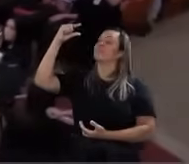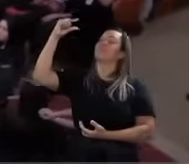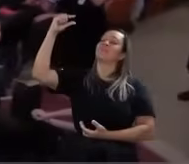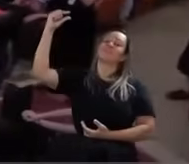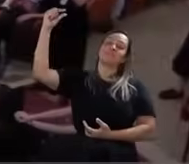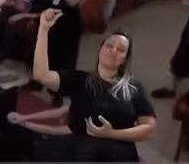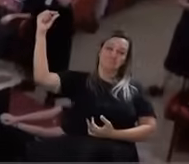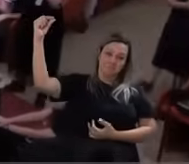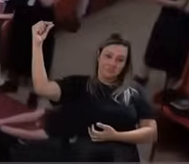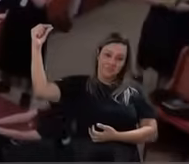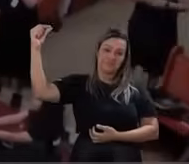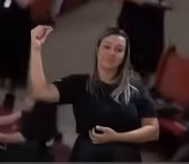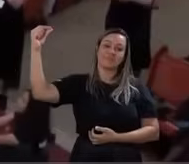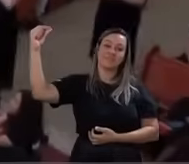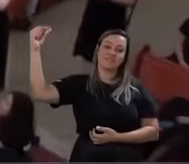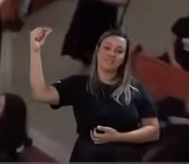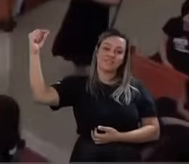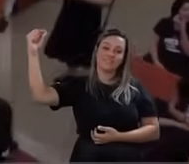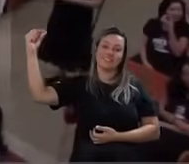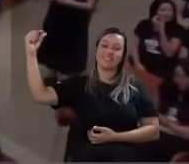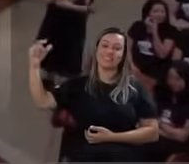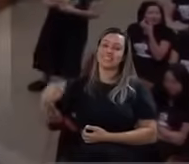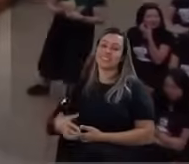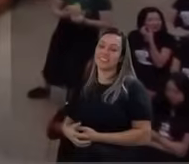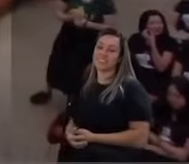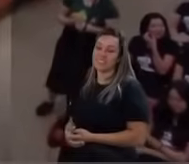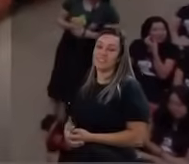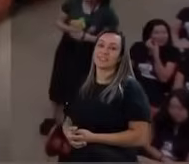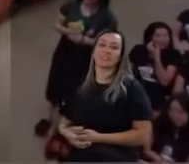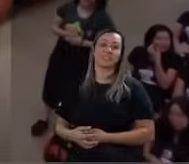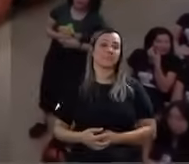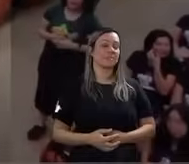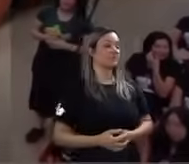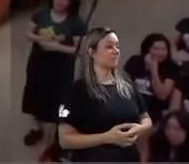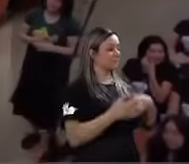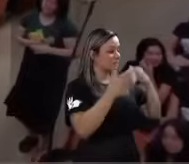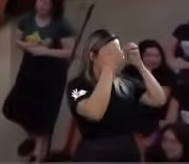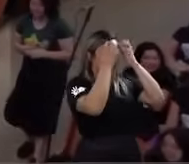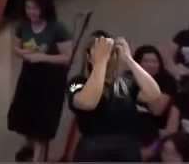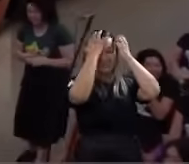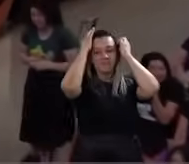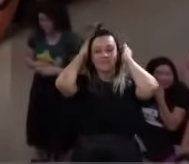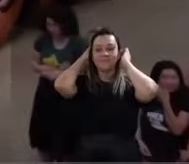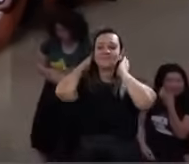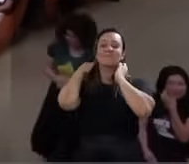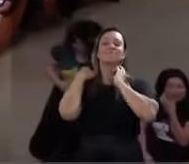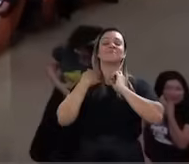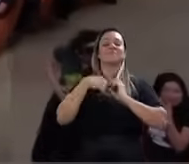estendeu a sua mão para mim.